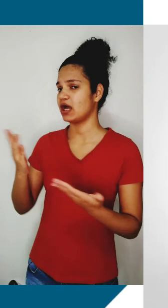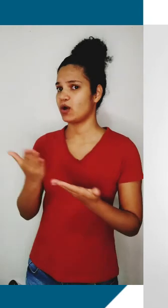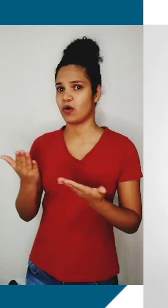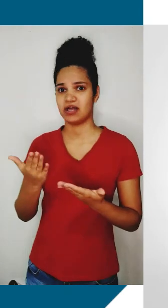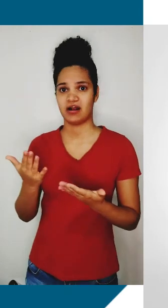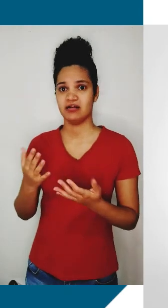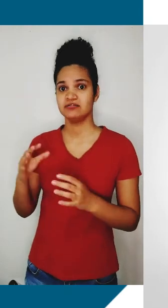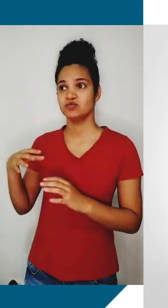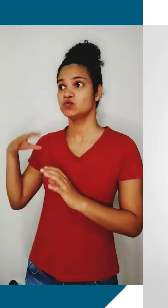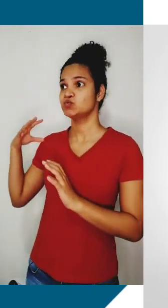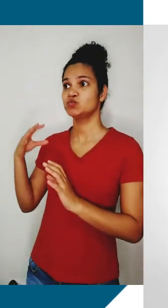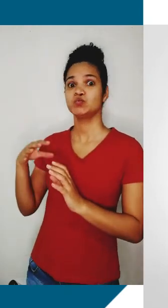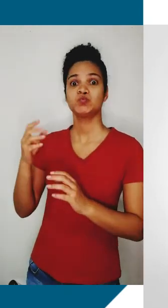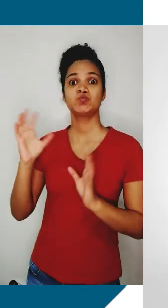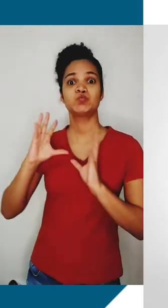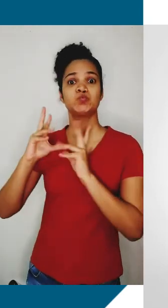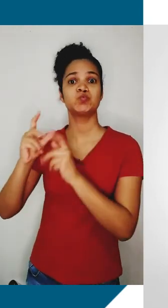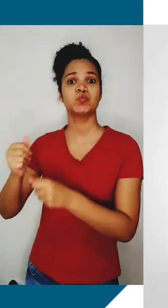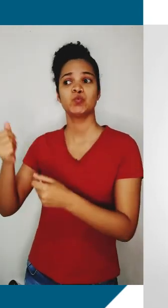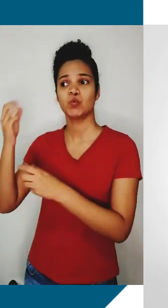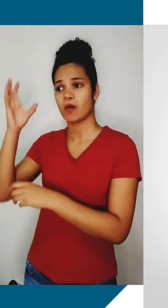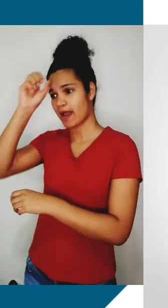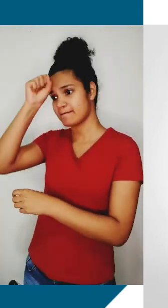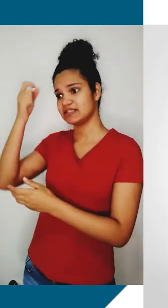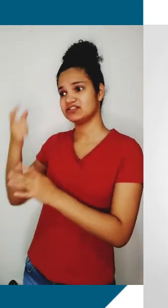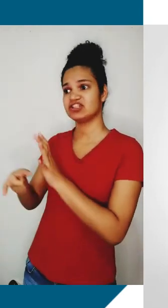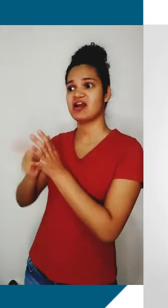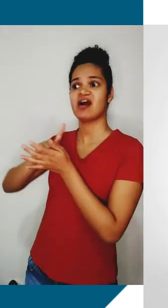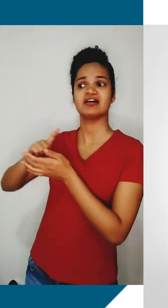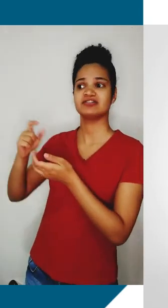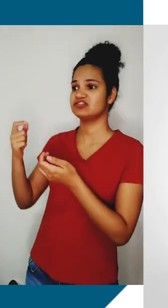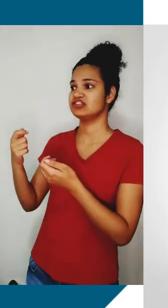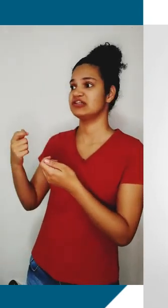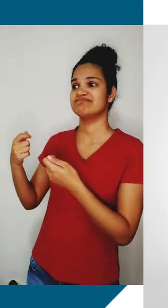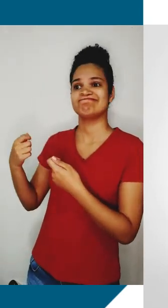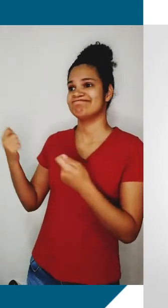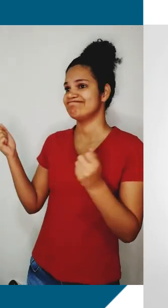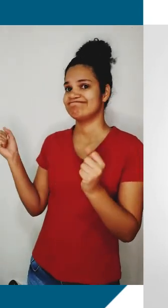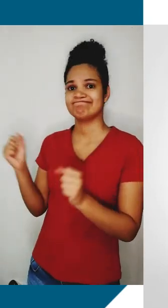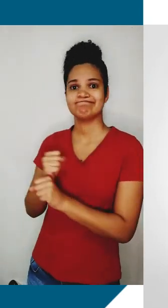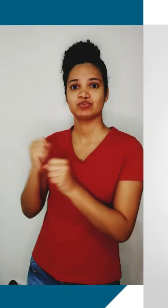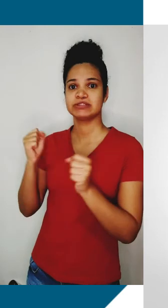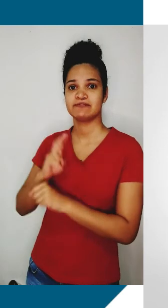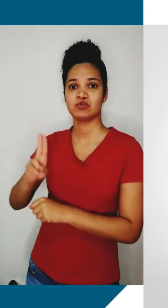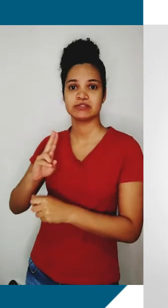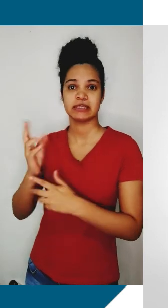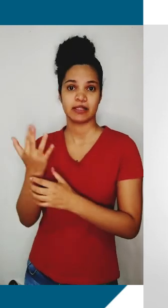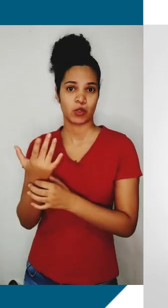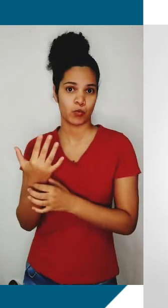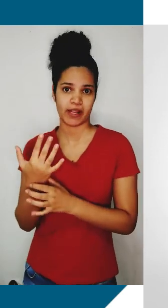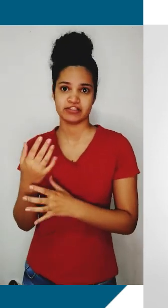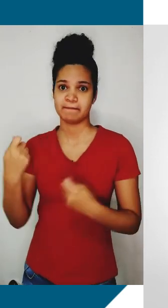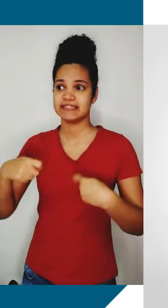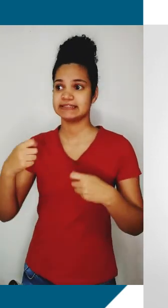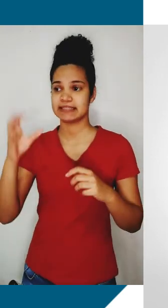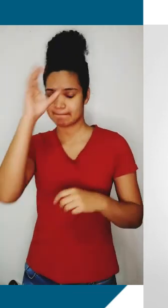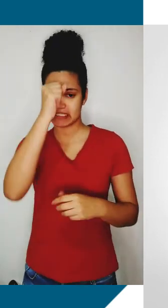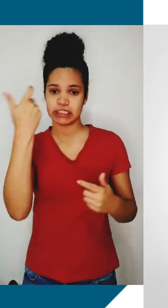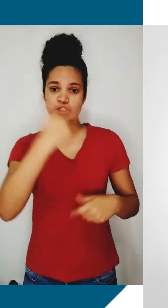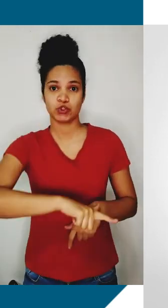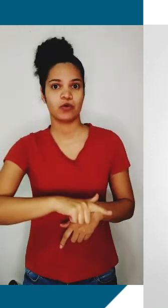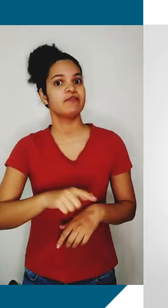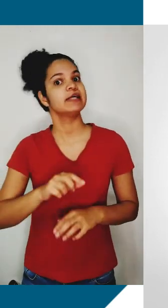que viram até agora para o Enem pode servir para a UERJ e que precisa aprender tudo de novo. Bom, isso não é